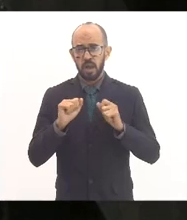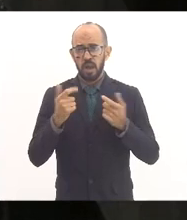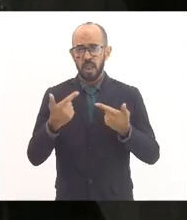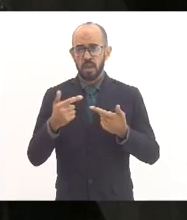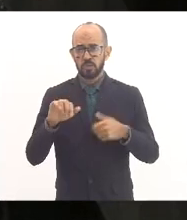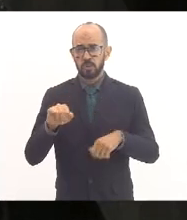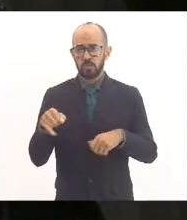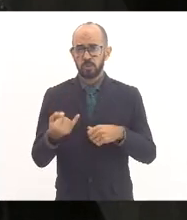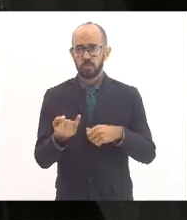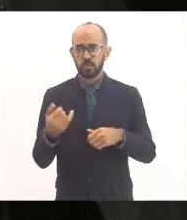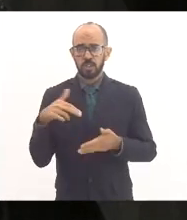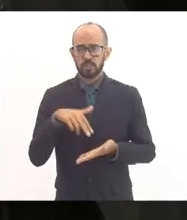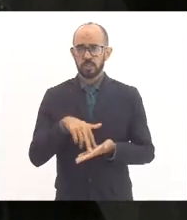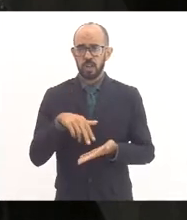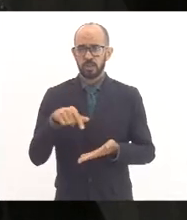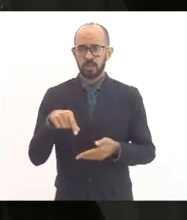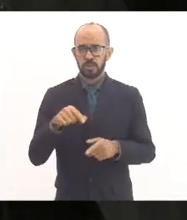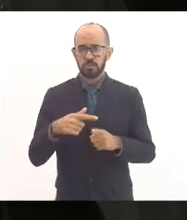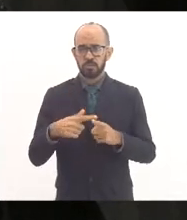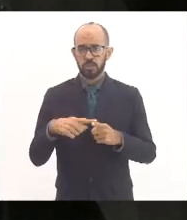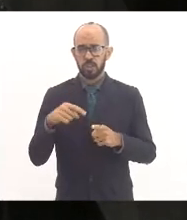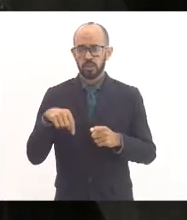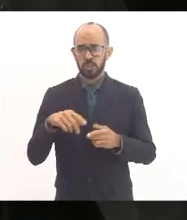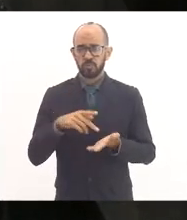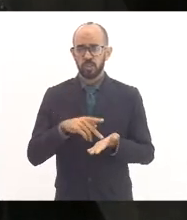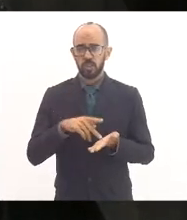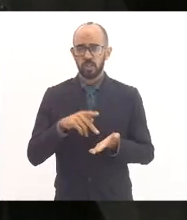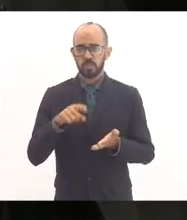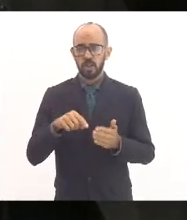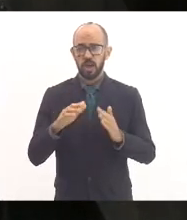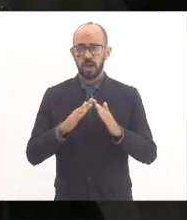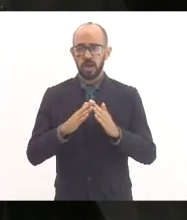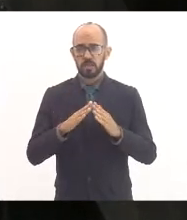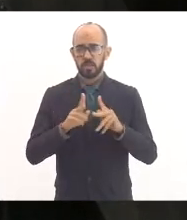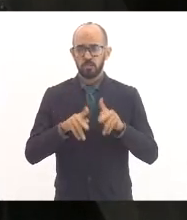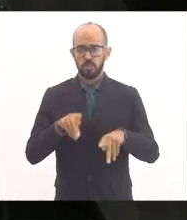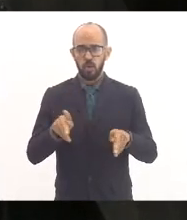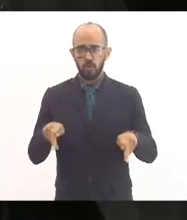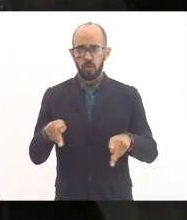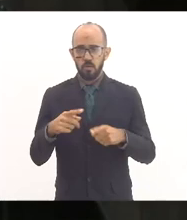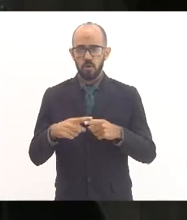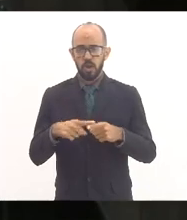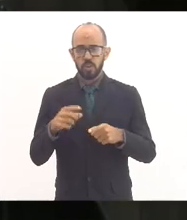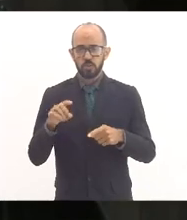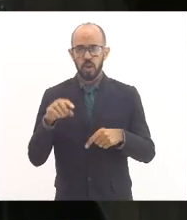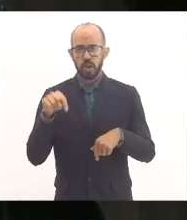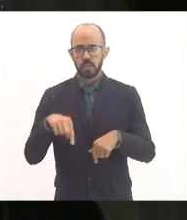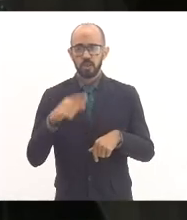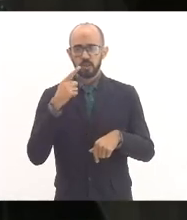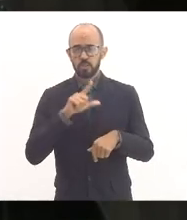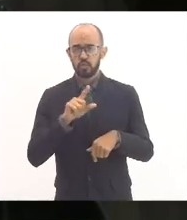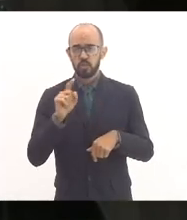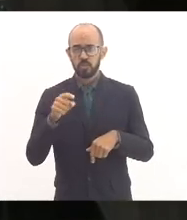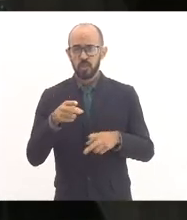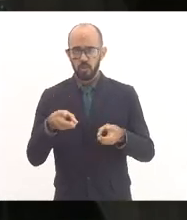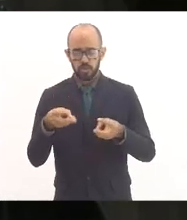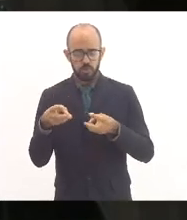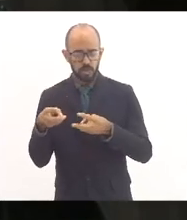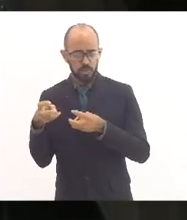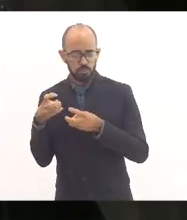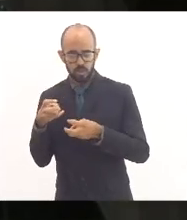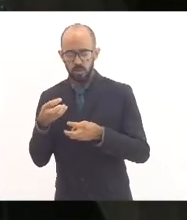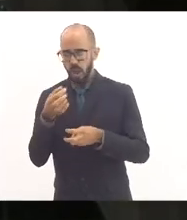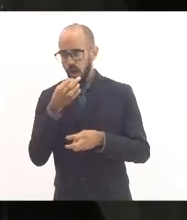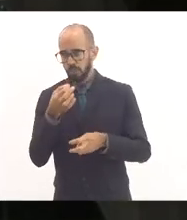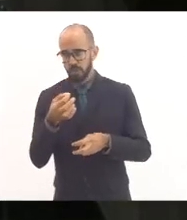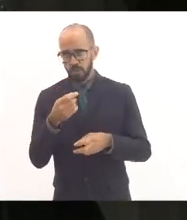pela oportunidade Porque além realmente a casa do Povo porque só aqui que nós vemos a ser ouvidos como os servidores